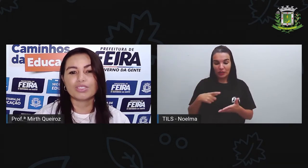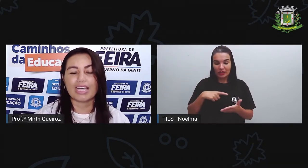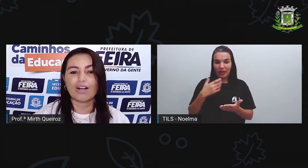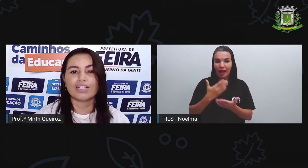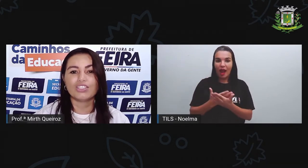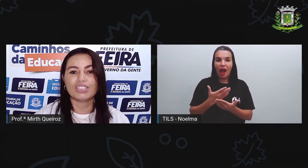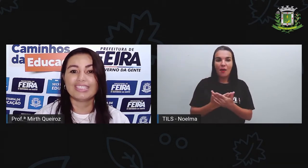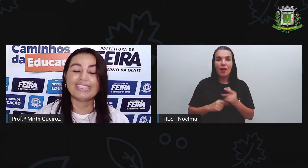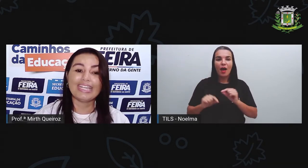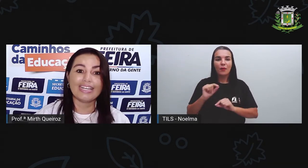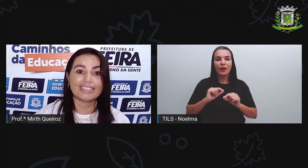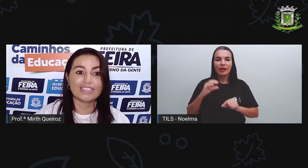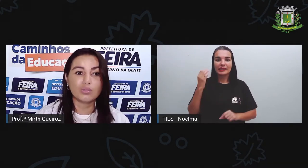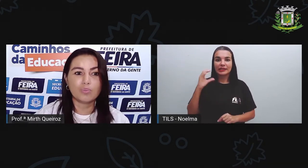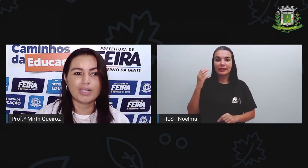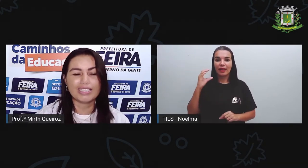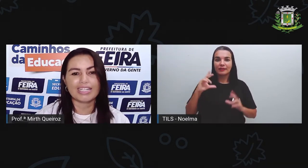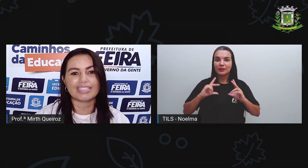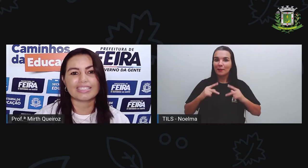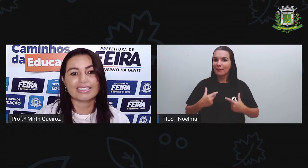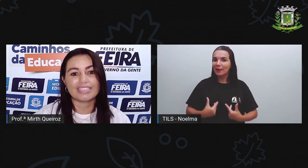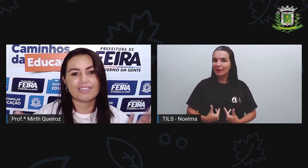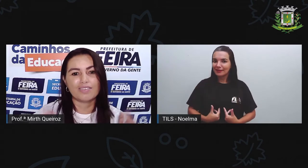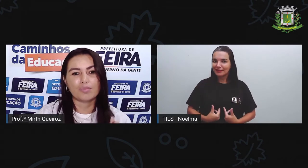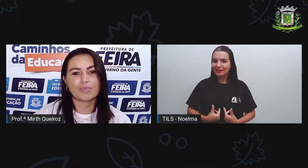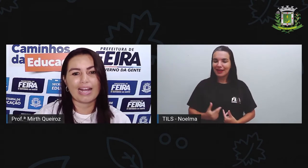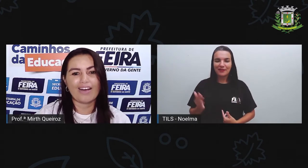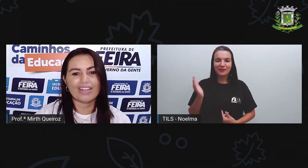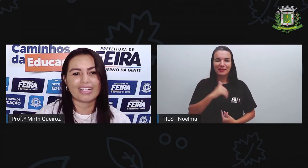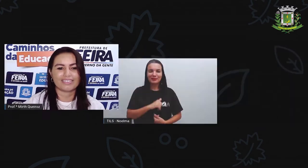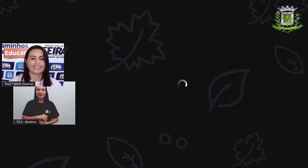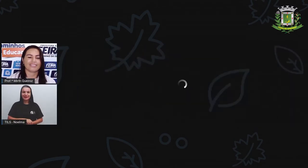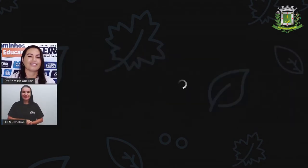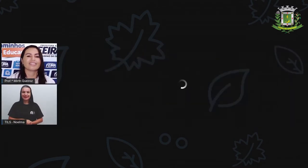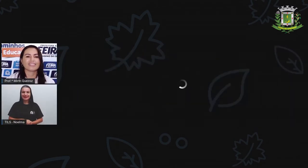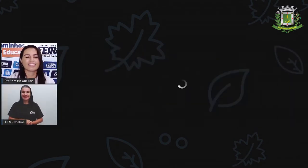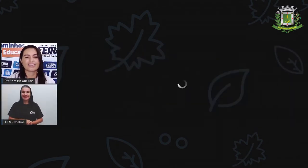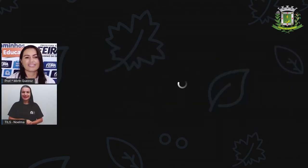teremos aula de ciências humanas. Vamos para a aula?